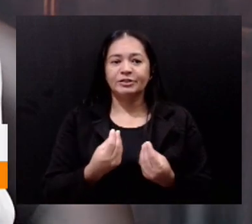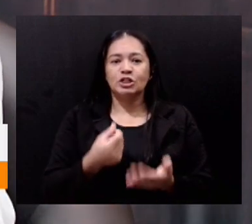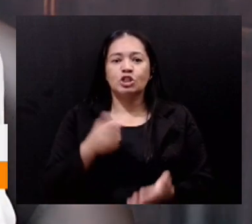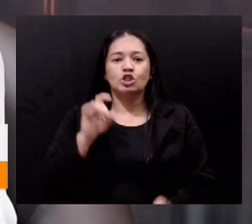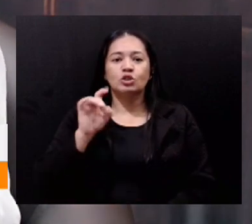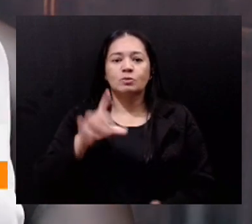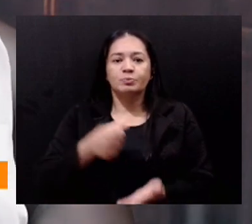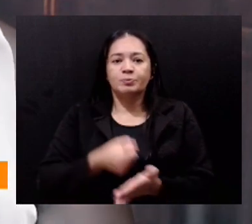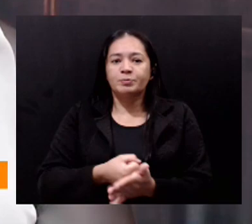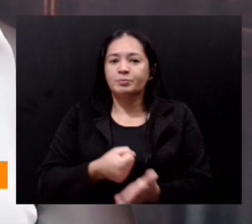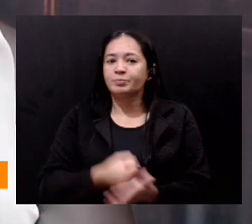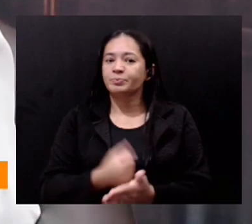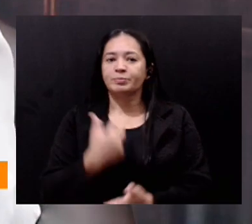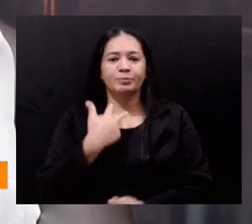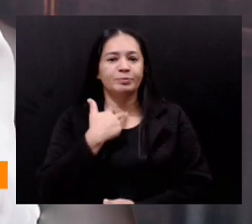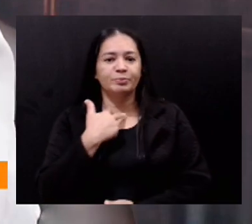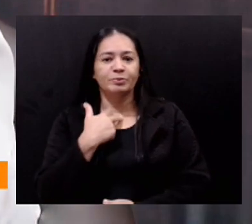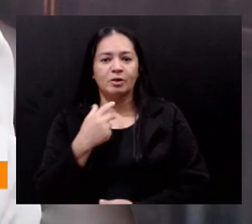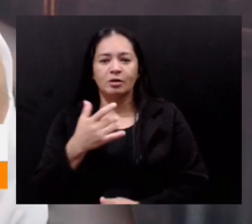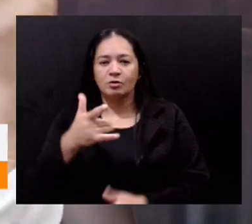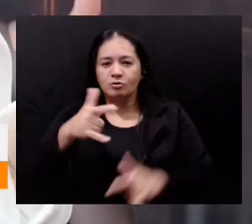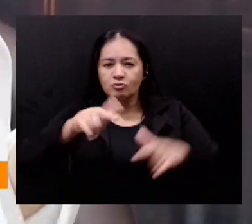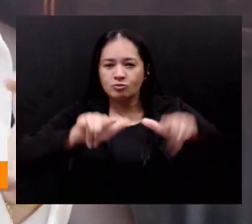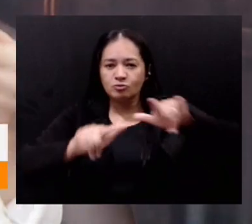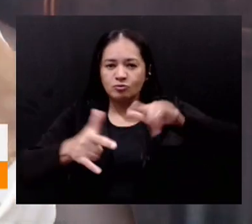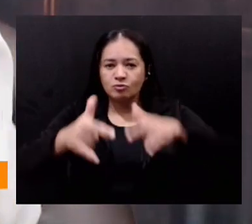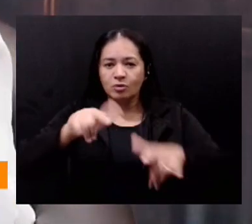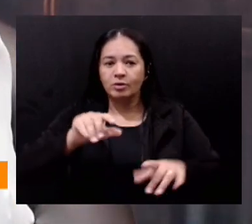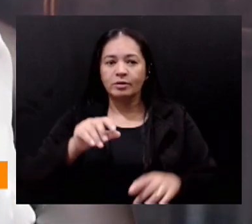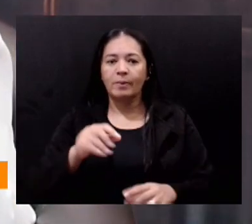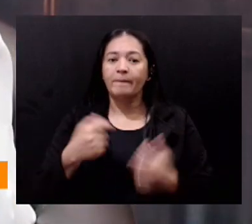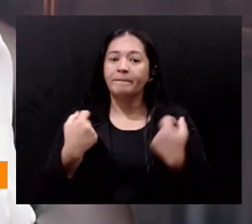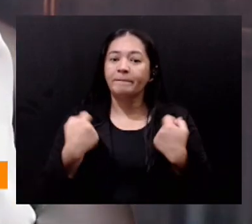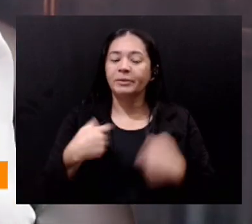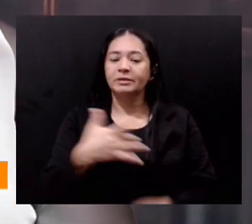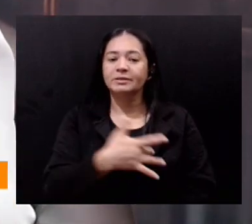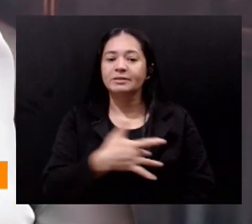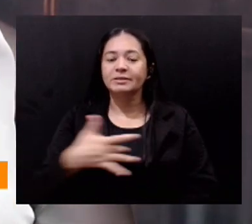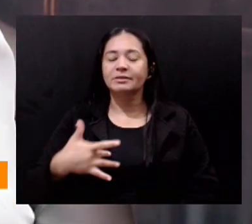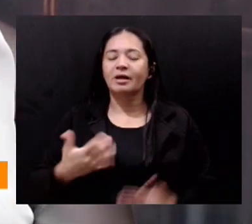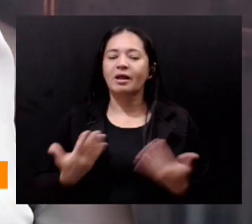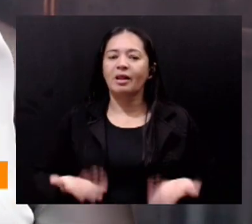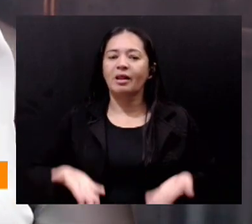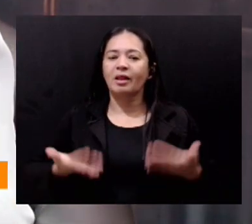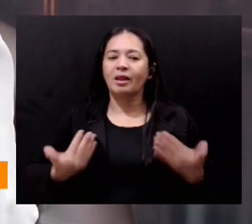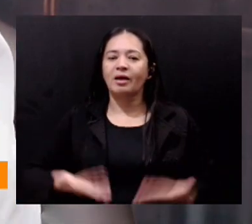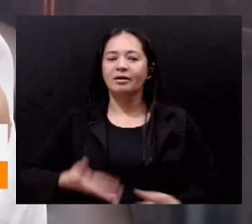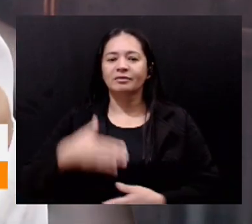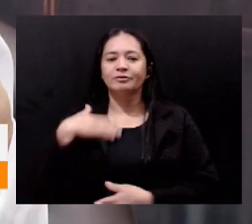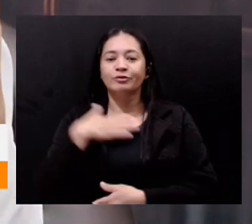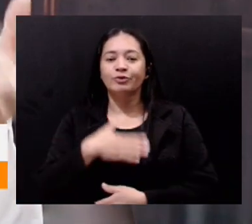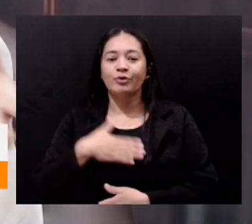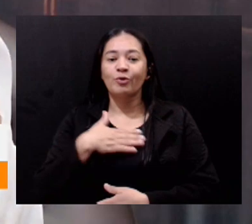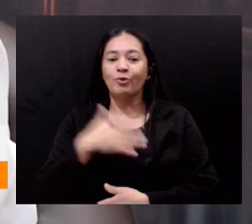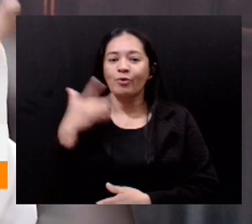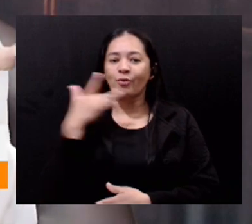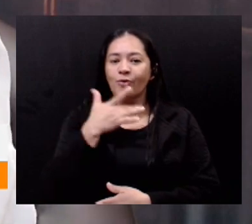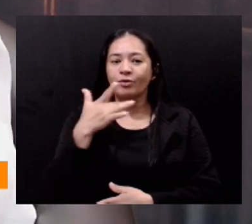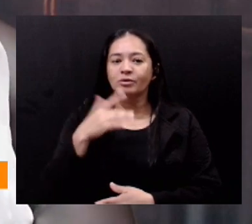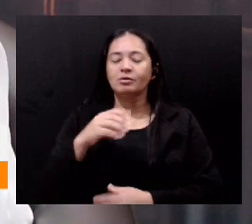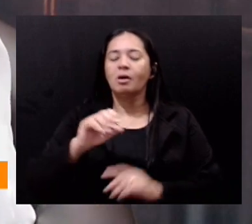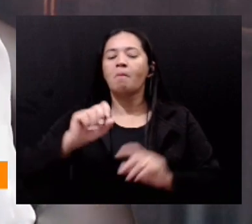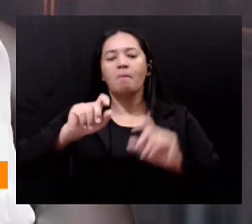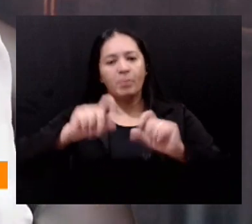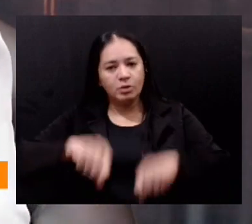dessa manipulação, ela tem que ser saudável, ela tem que ser leve, tem que ser gostosa. Então sim, dá para manter